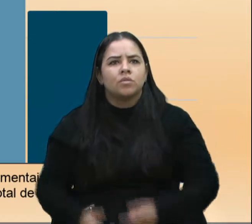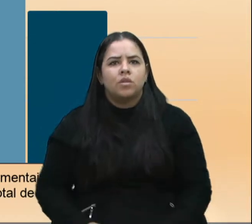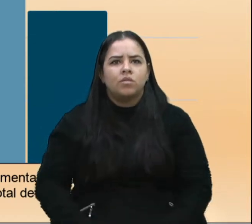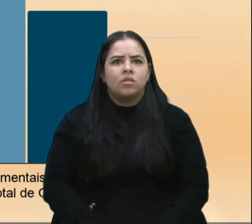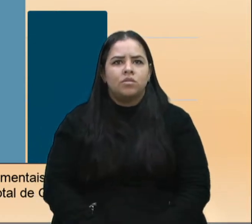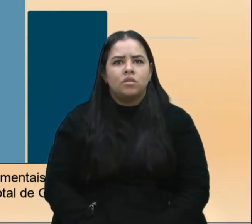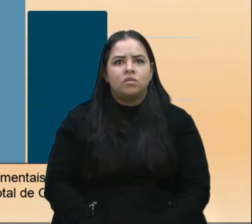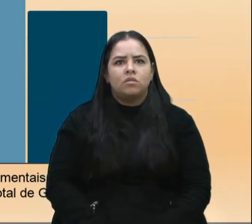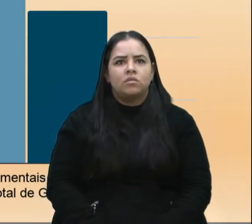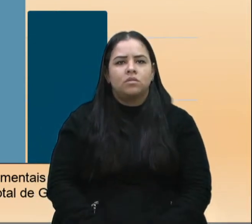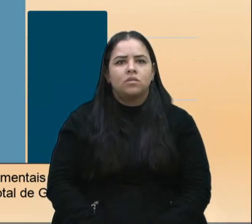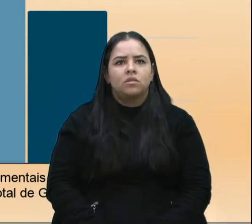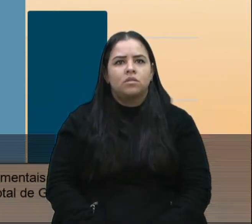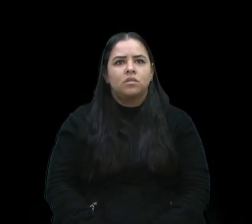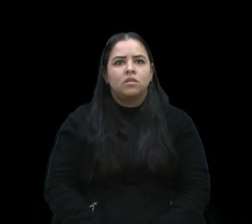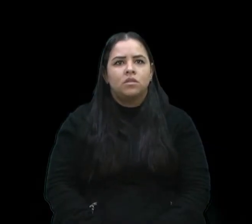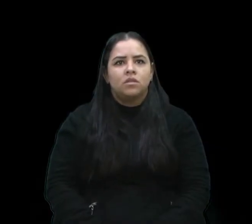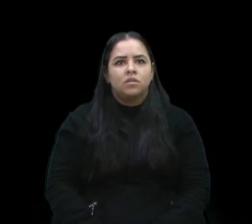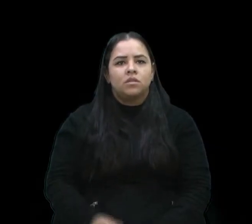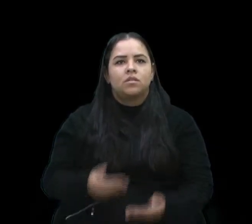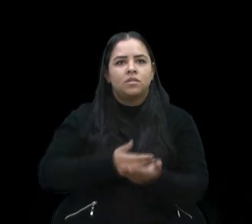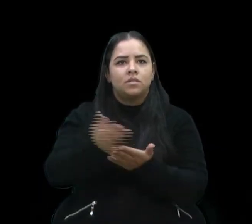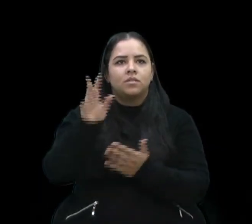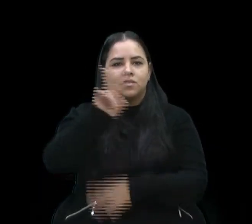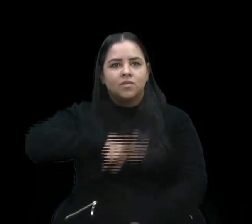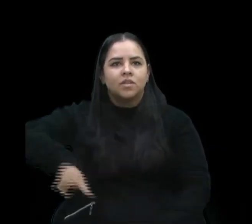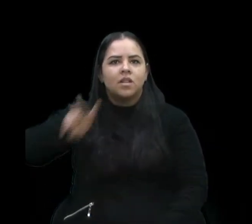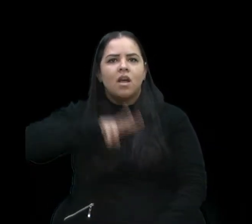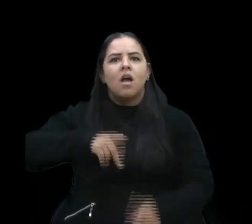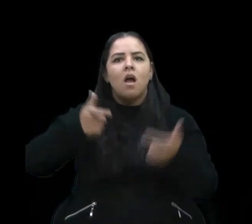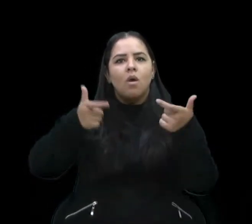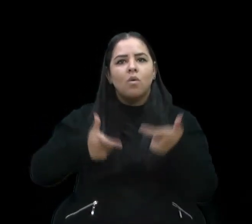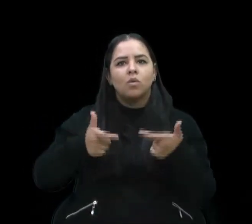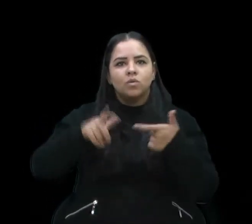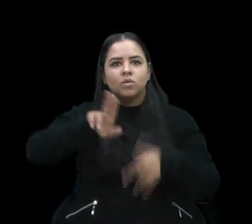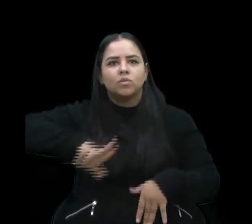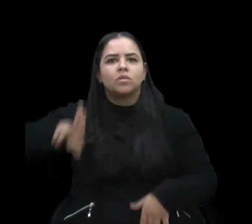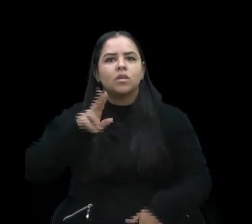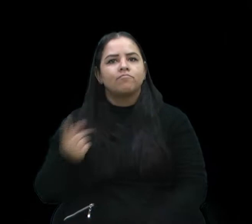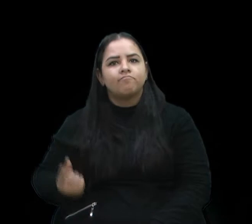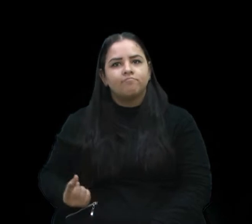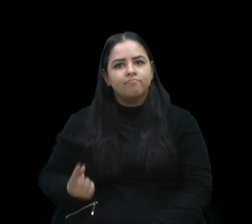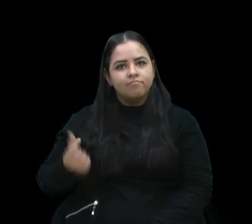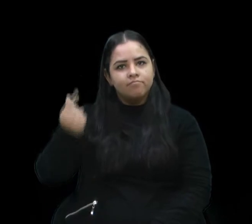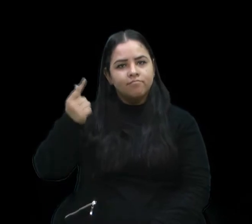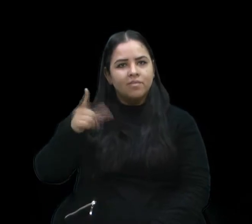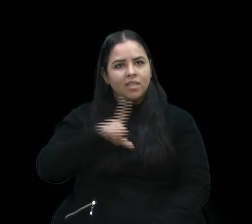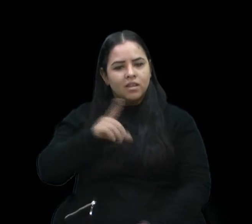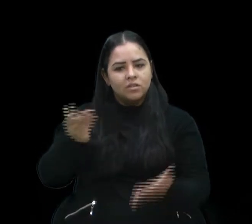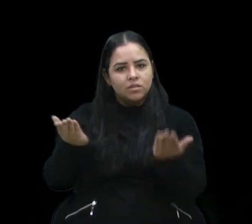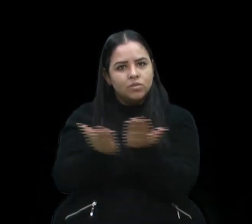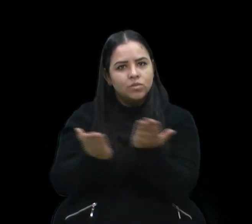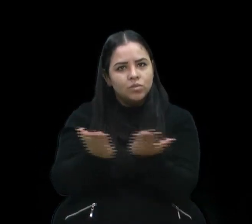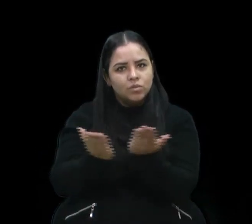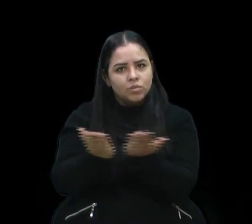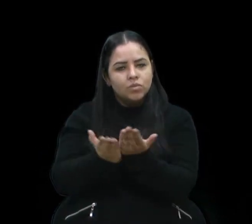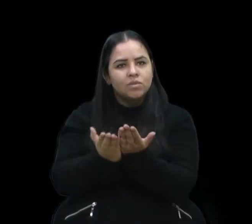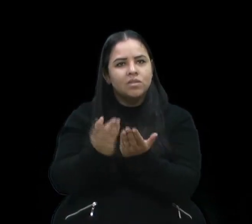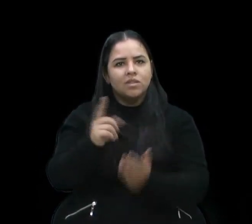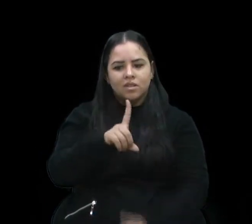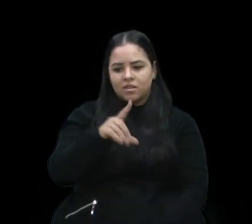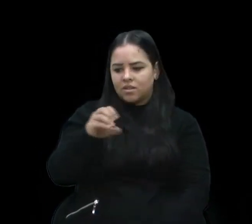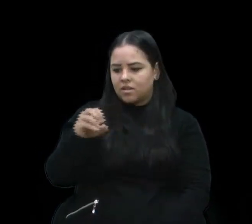começa a olhar aonde é gasto esse dinheiro, a gente tem esse estudo que mostra que a cada